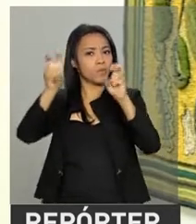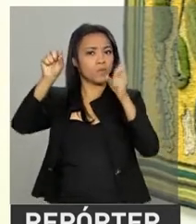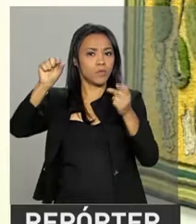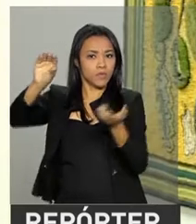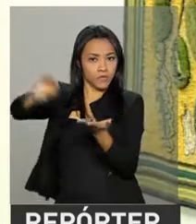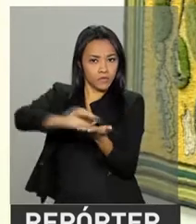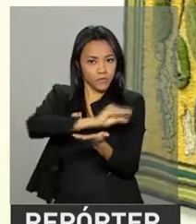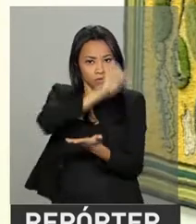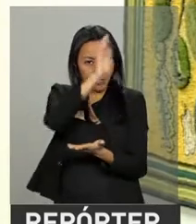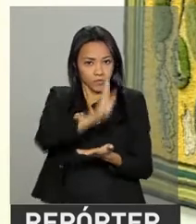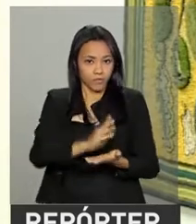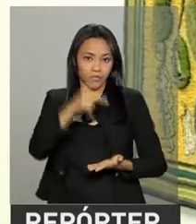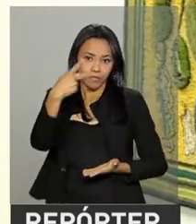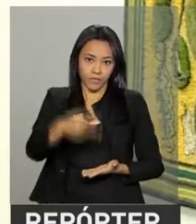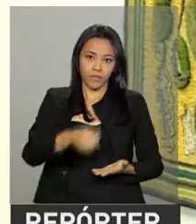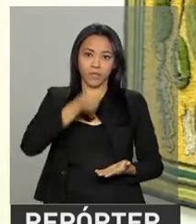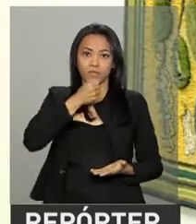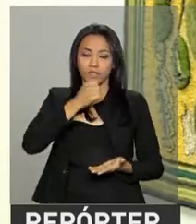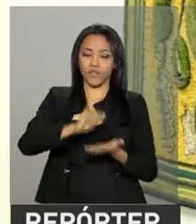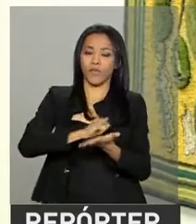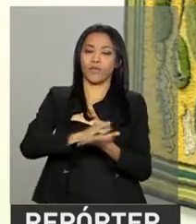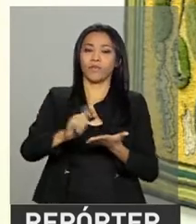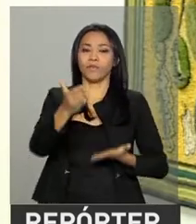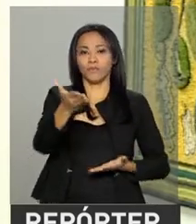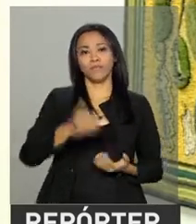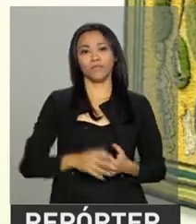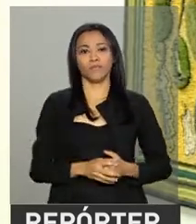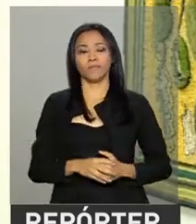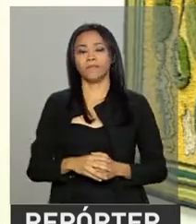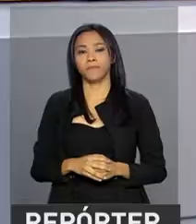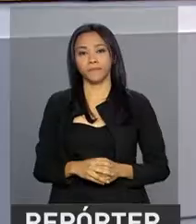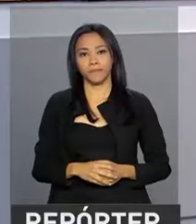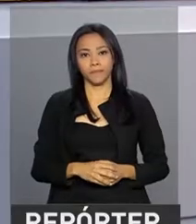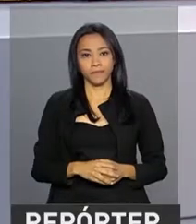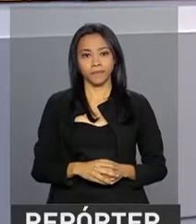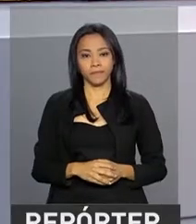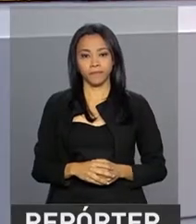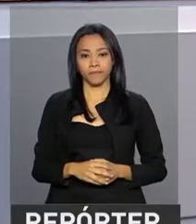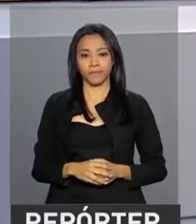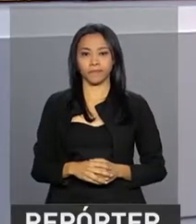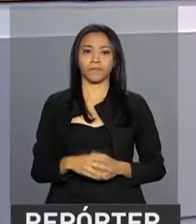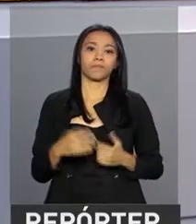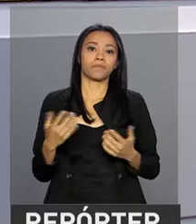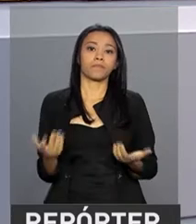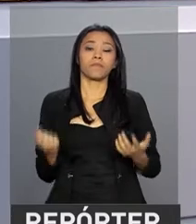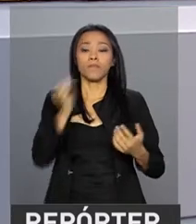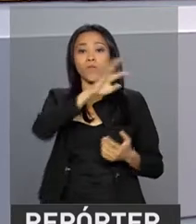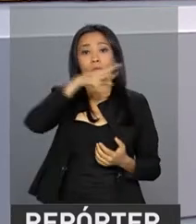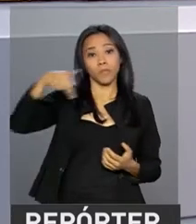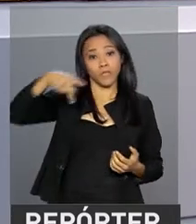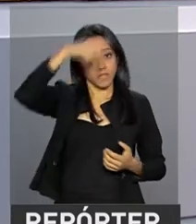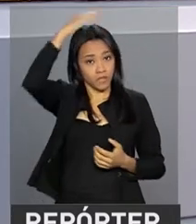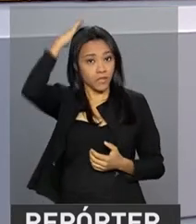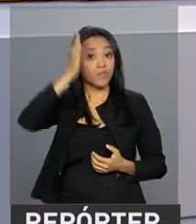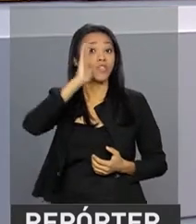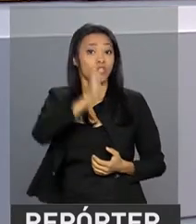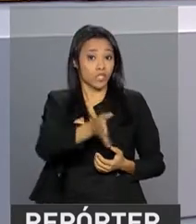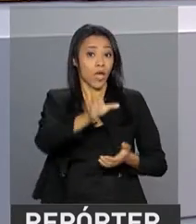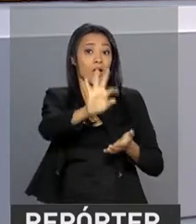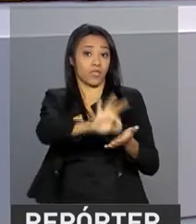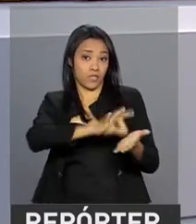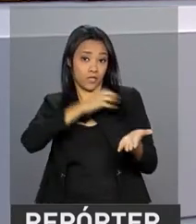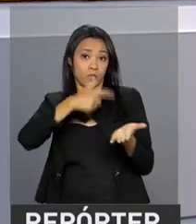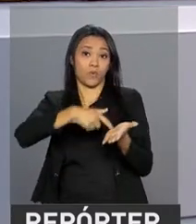de nova york nos estados unidos paula de hoje e o presidente michel temer já assinou o tratado